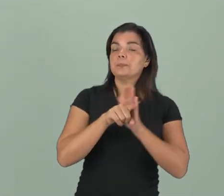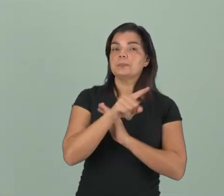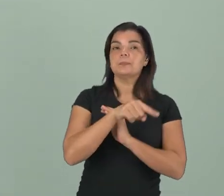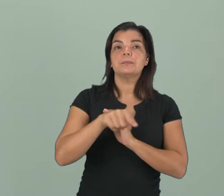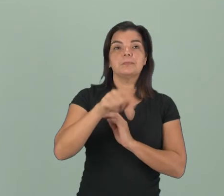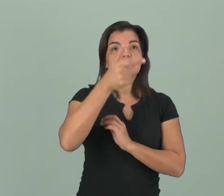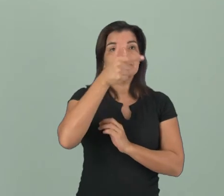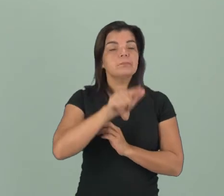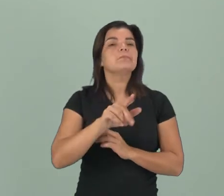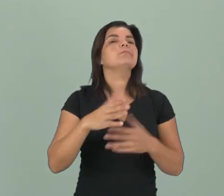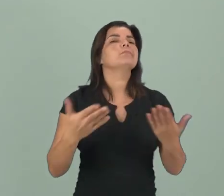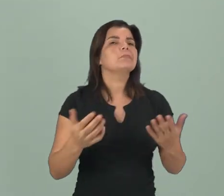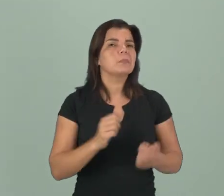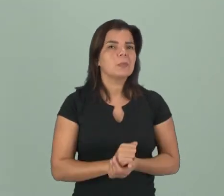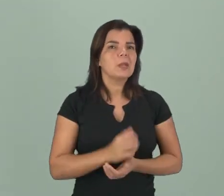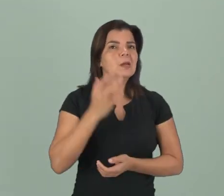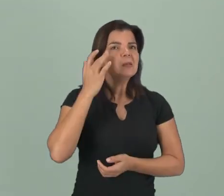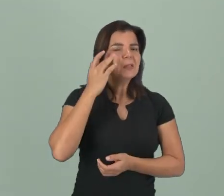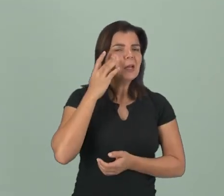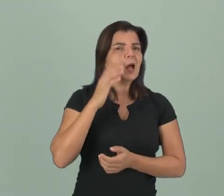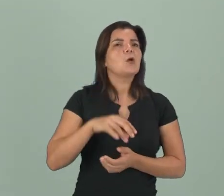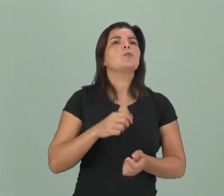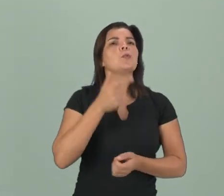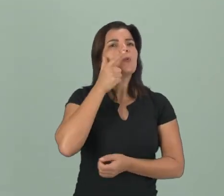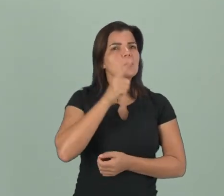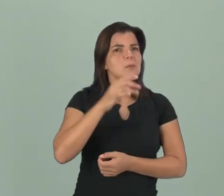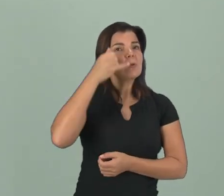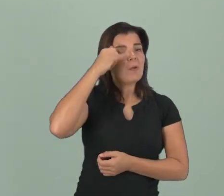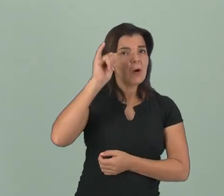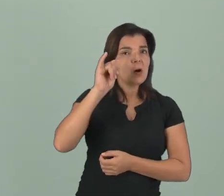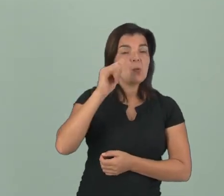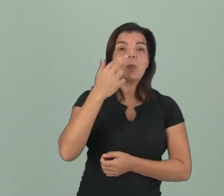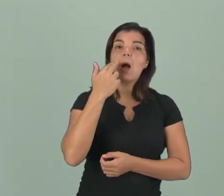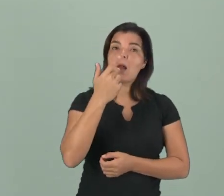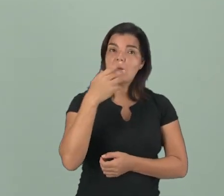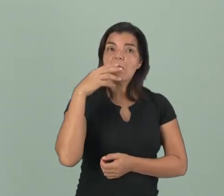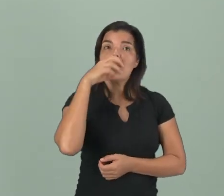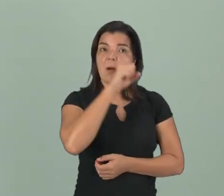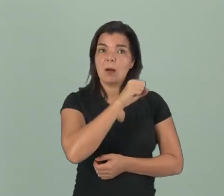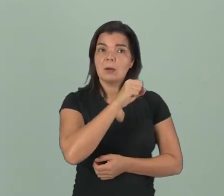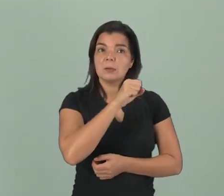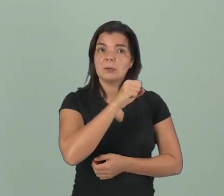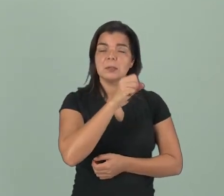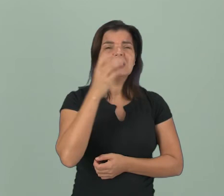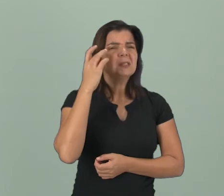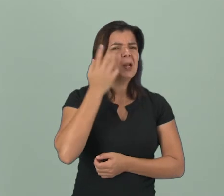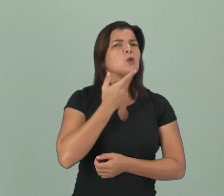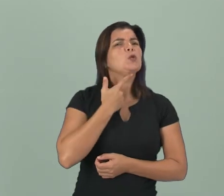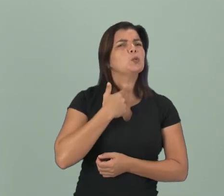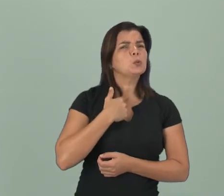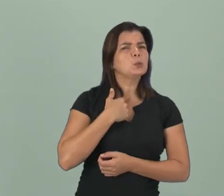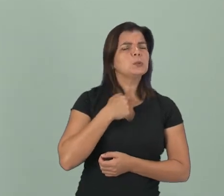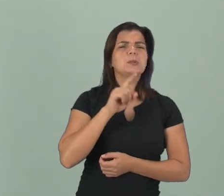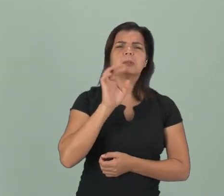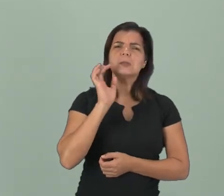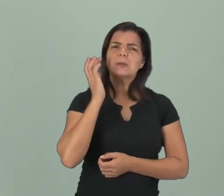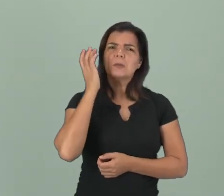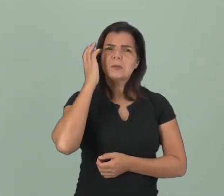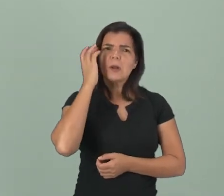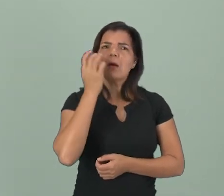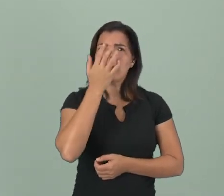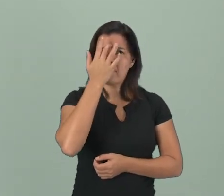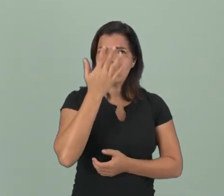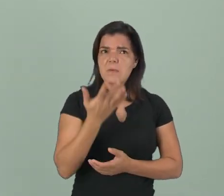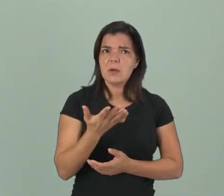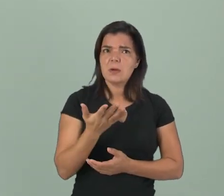um perguntar para vocês novamente e aí será que eu consigo criar o idioma da noite para o dia será que tá o meu querer será que é fácil Será que eu posso